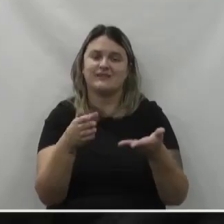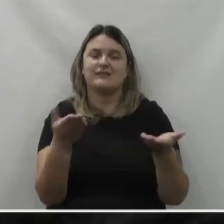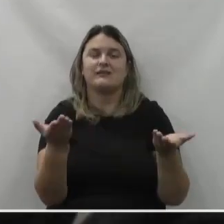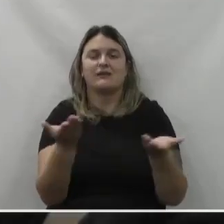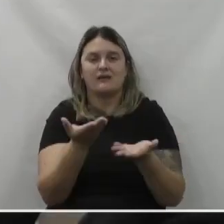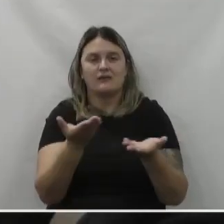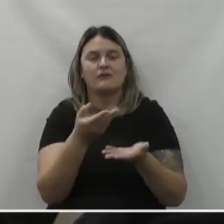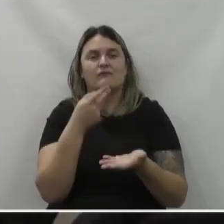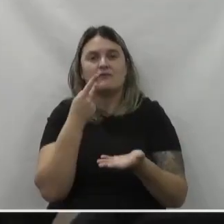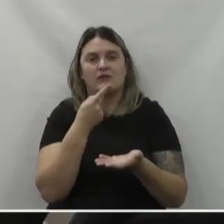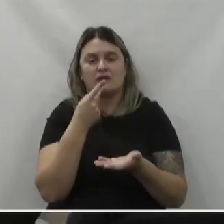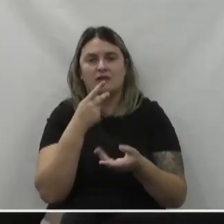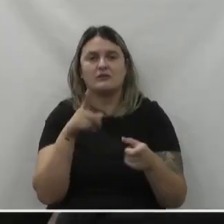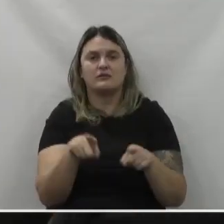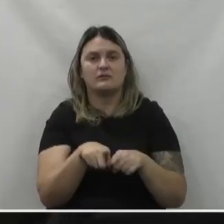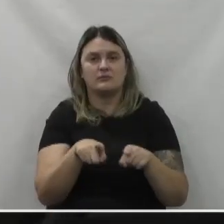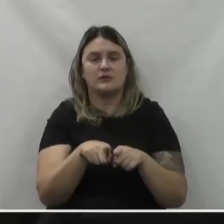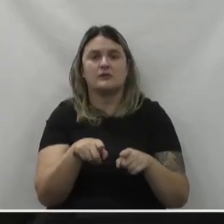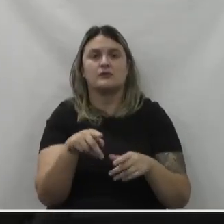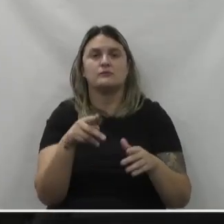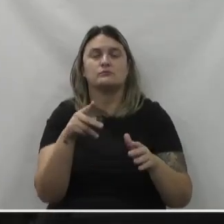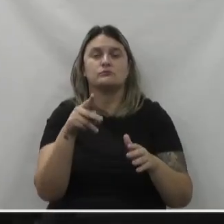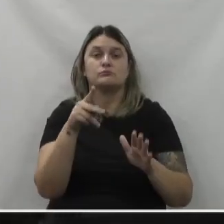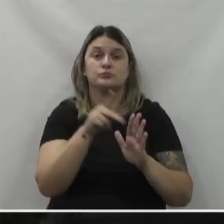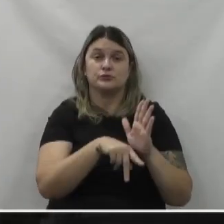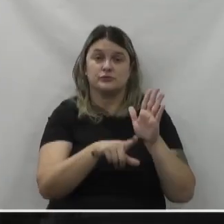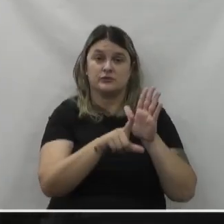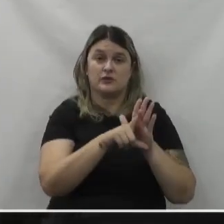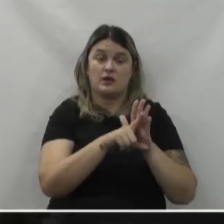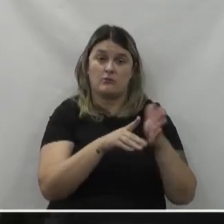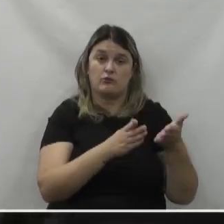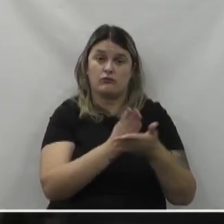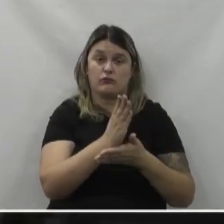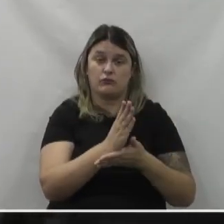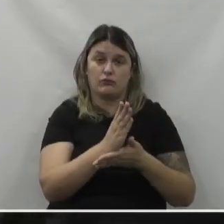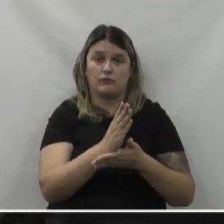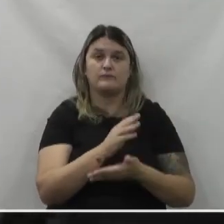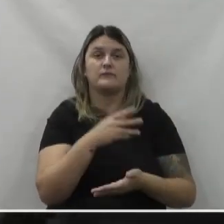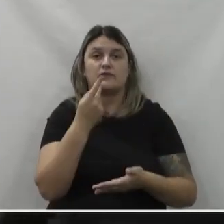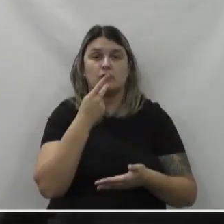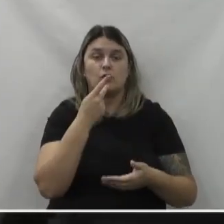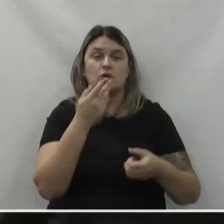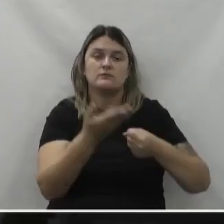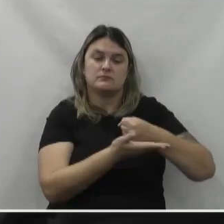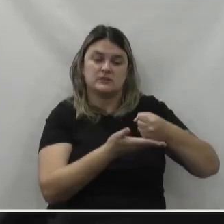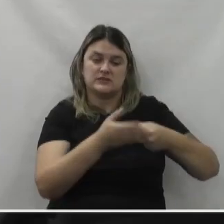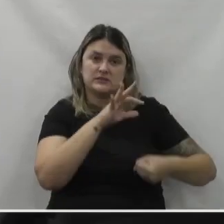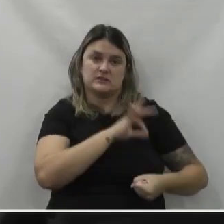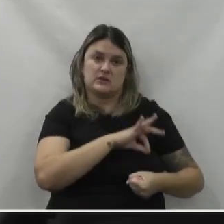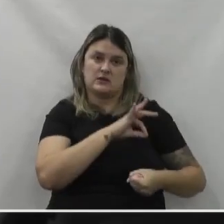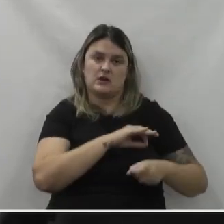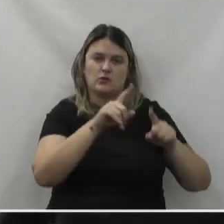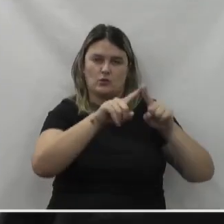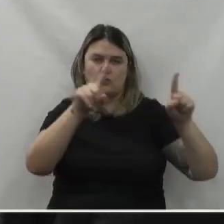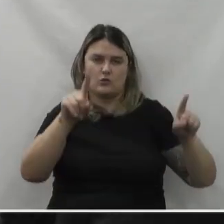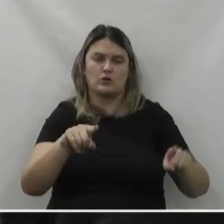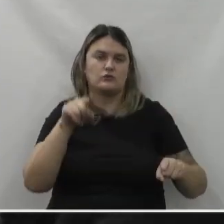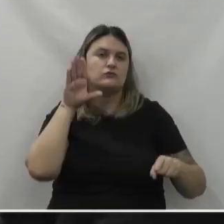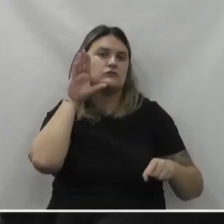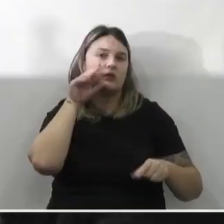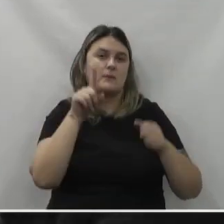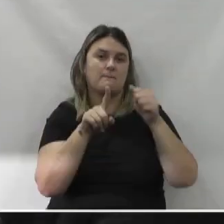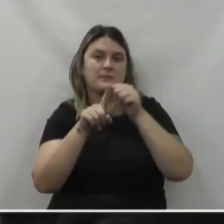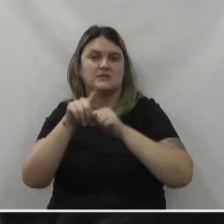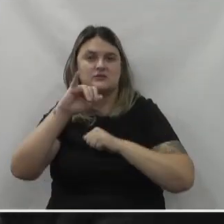gostaria de ressaltar o projeto de lei aprovado aqui, que antecipa a database dos servidores públicos para janeiro,